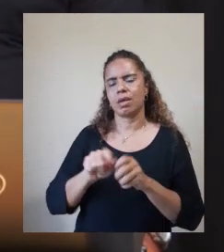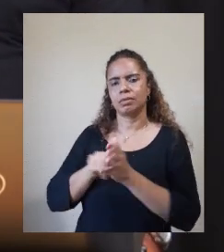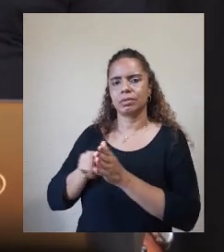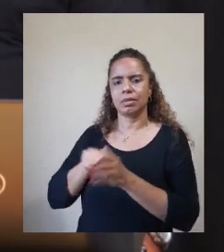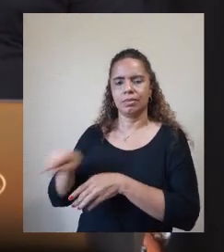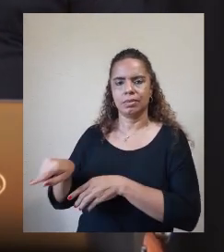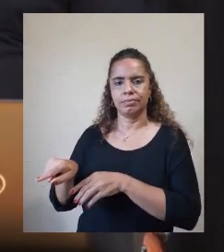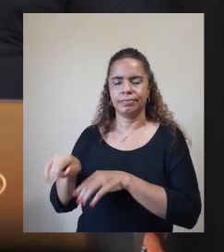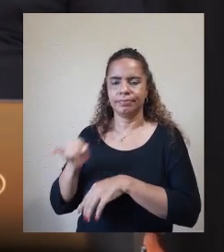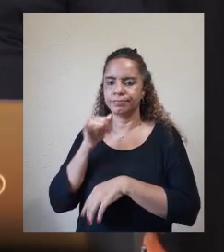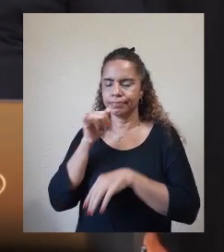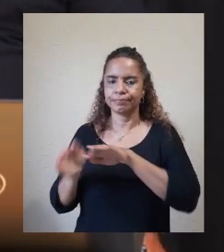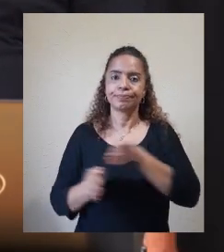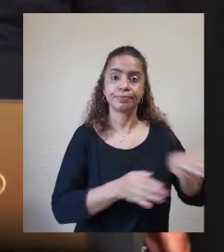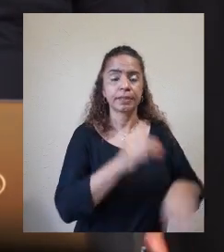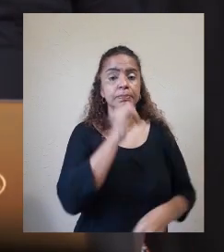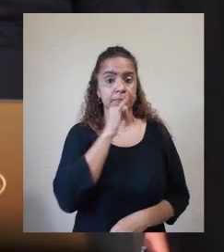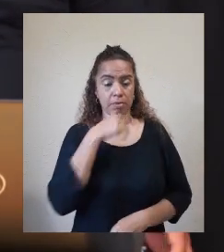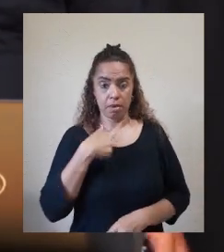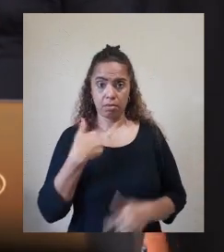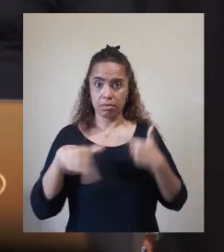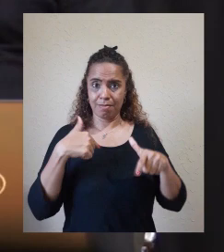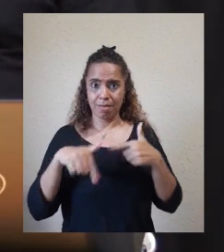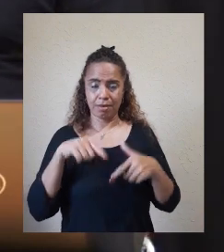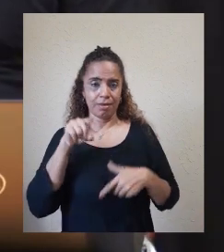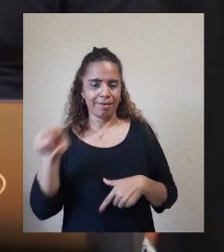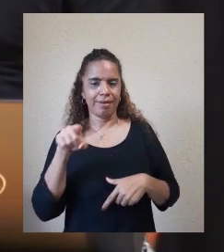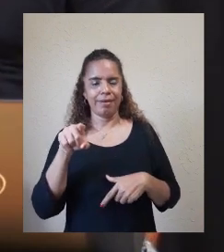lá no front, né? No front.